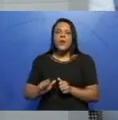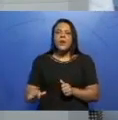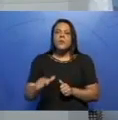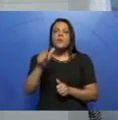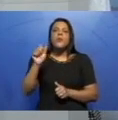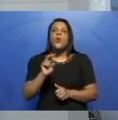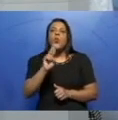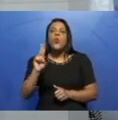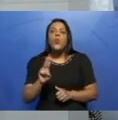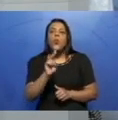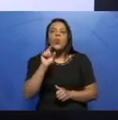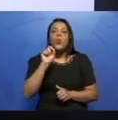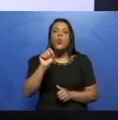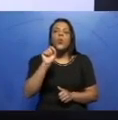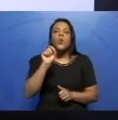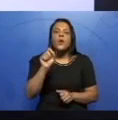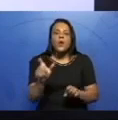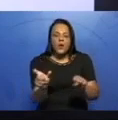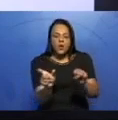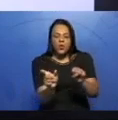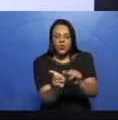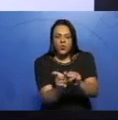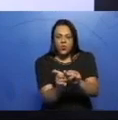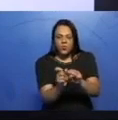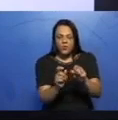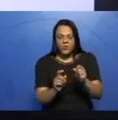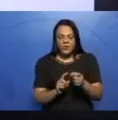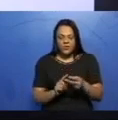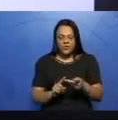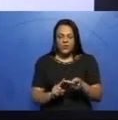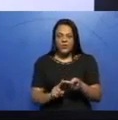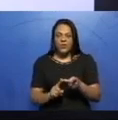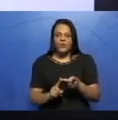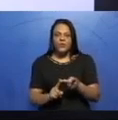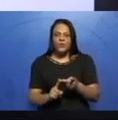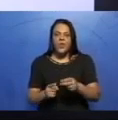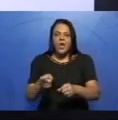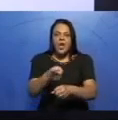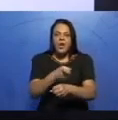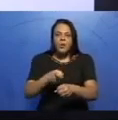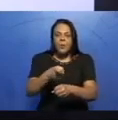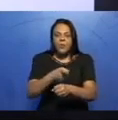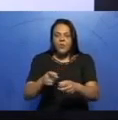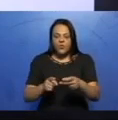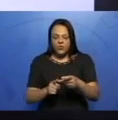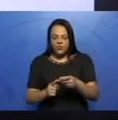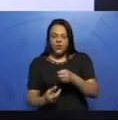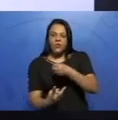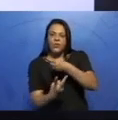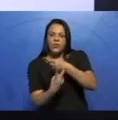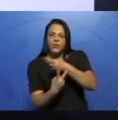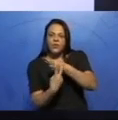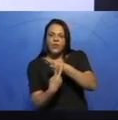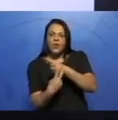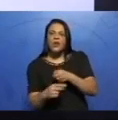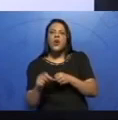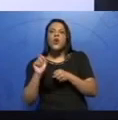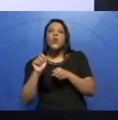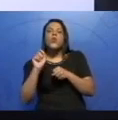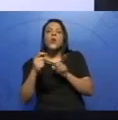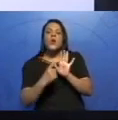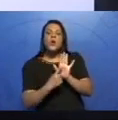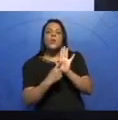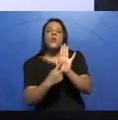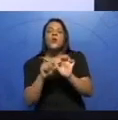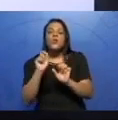alguns substantivos, adjetivos e verbos, que denotam, que mostram juízos de valor